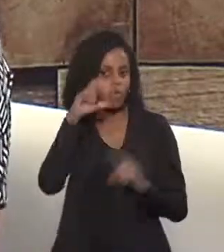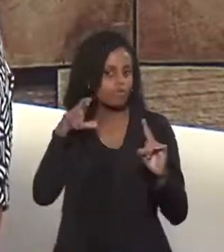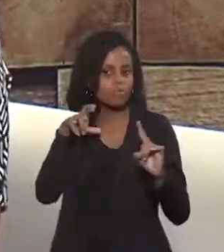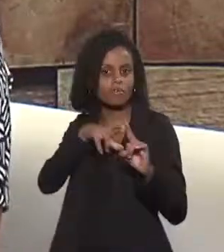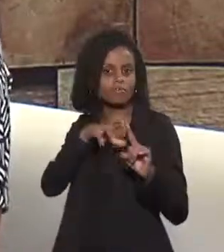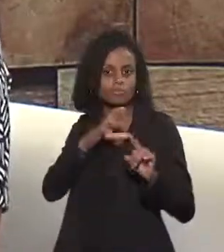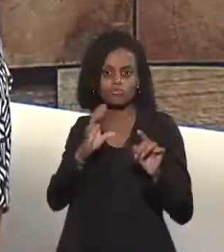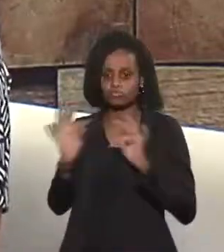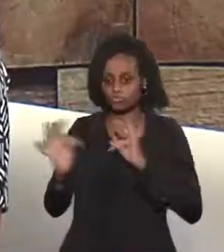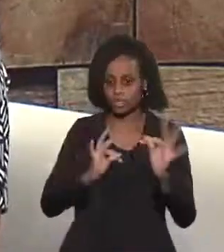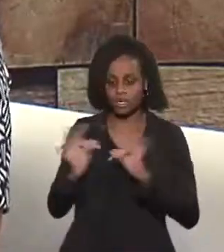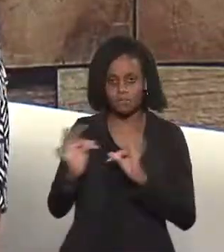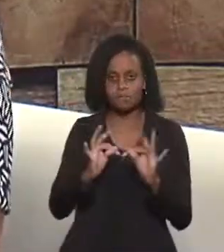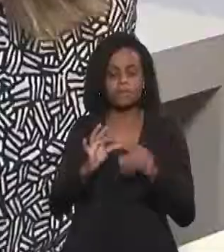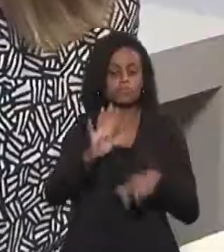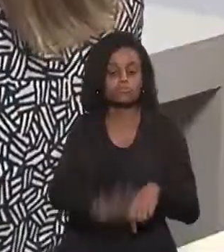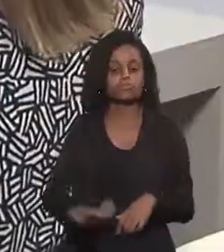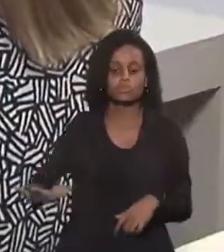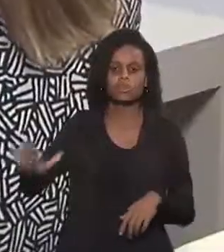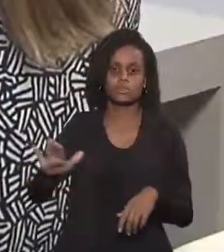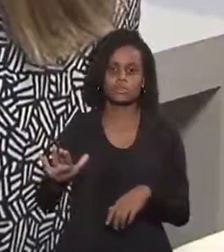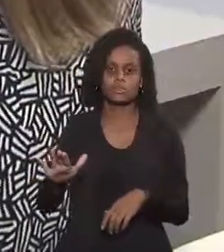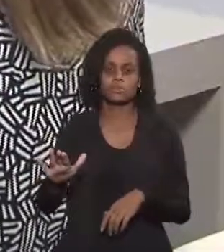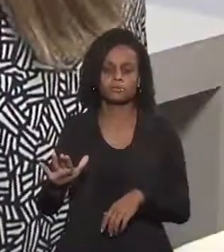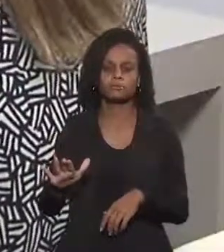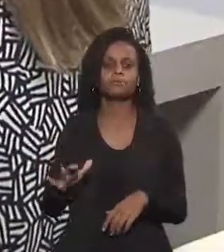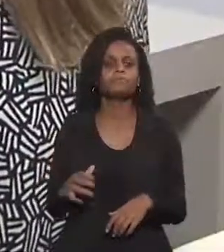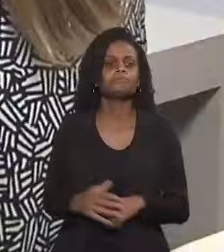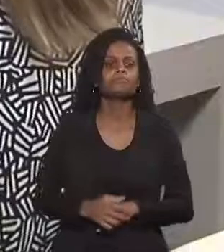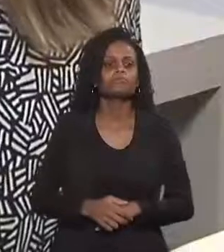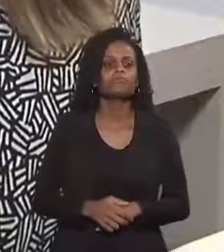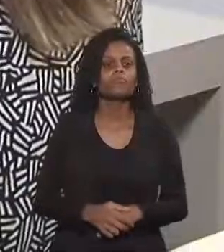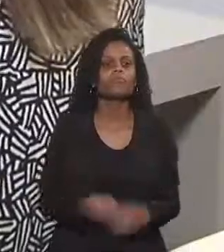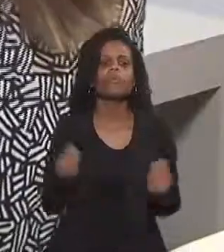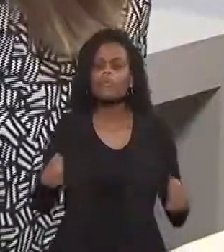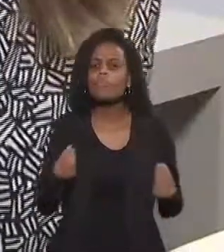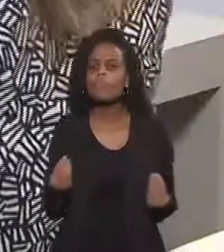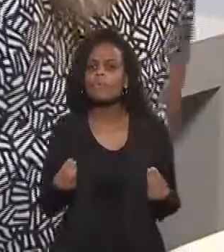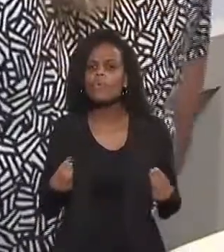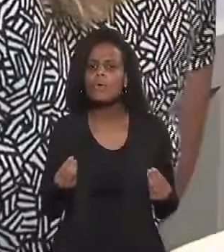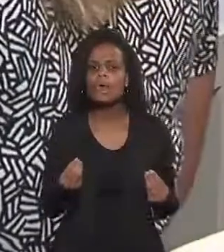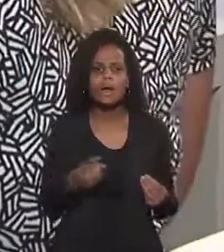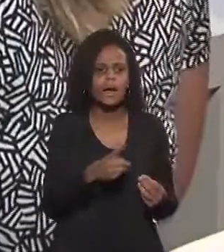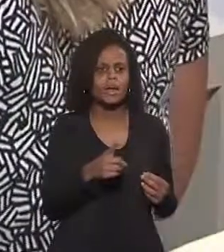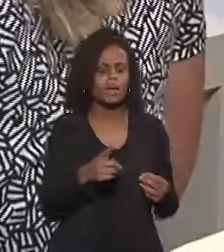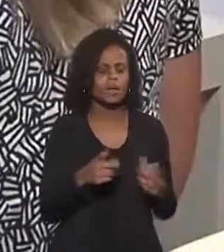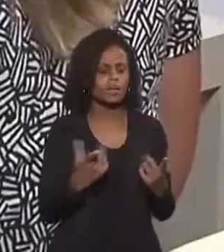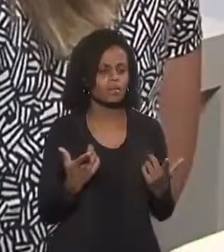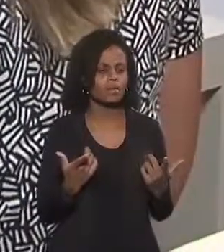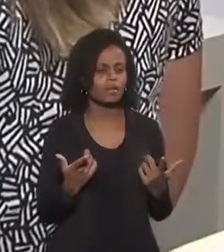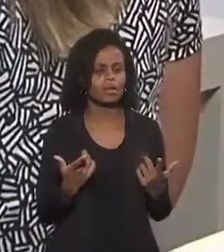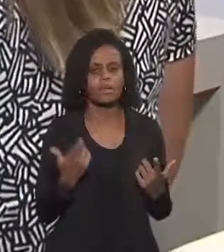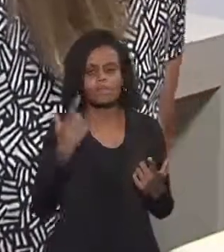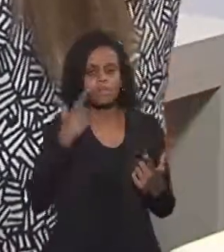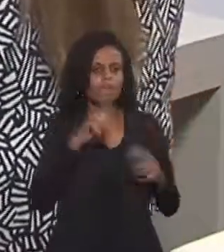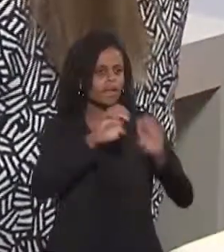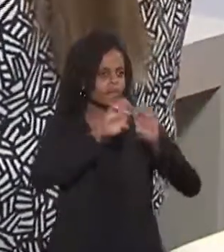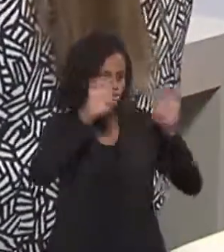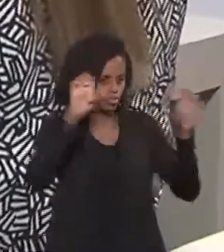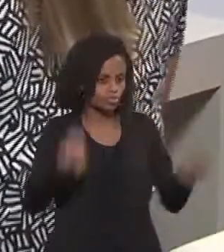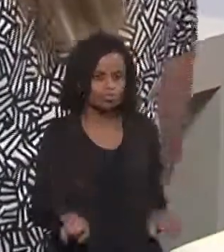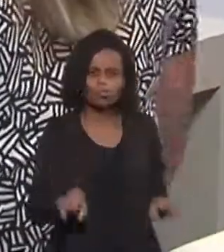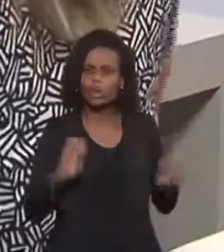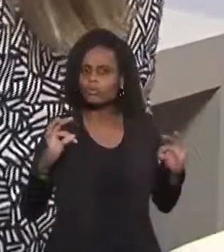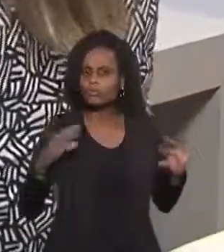uma referência no tratamento de crianças. Como é deixar toda essa estrutura, né, que